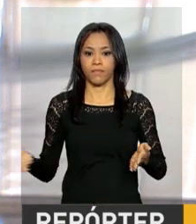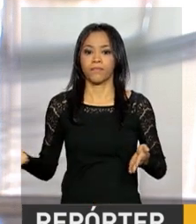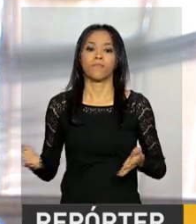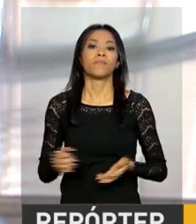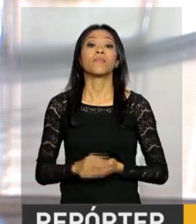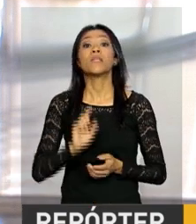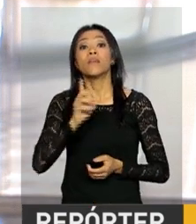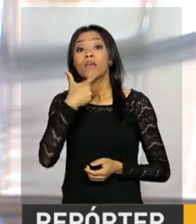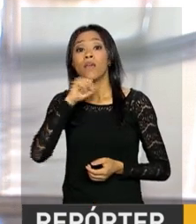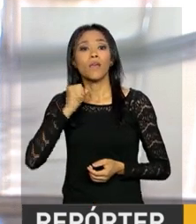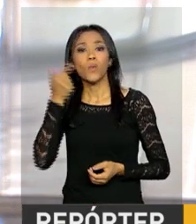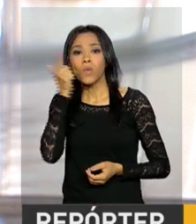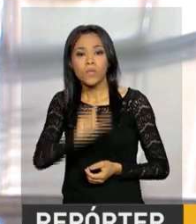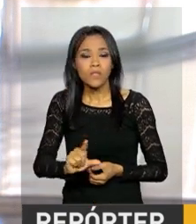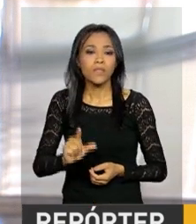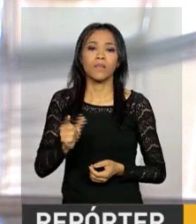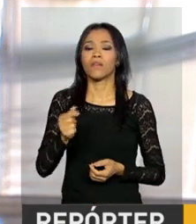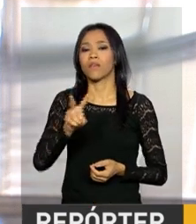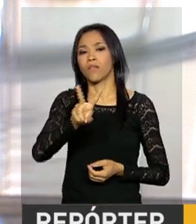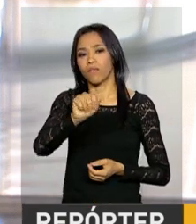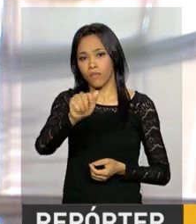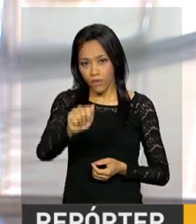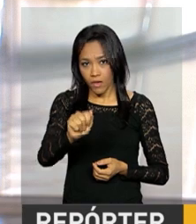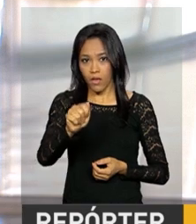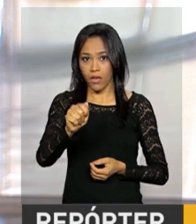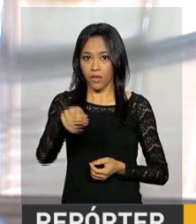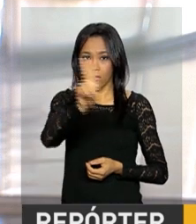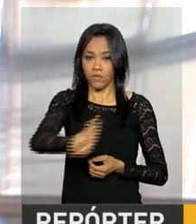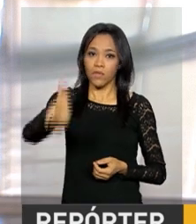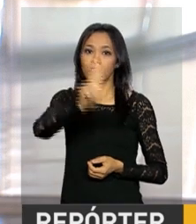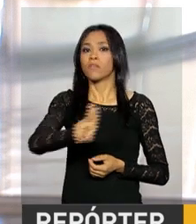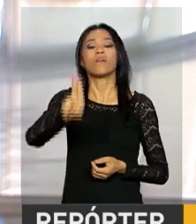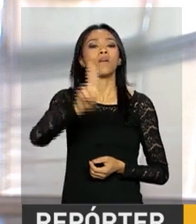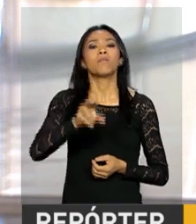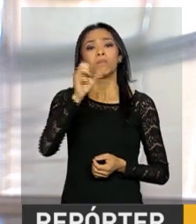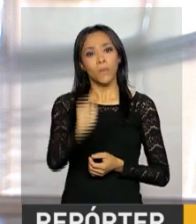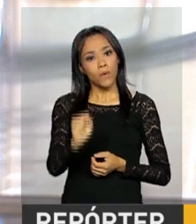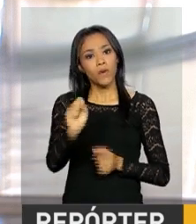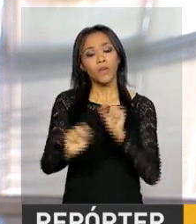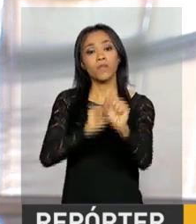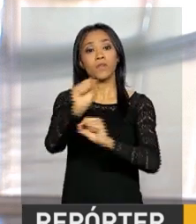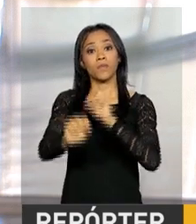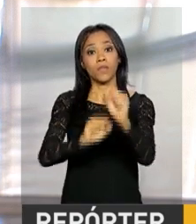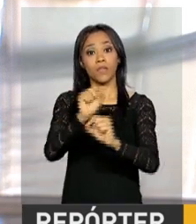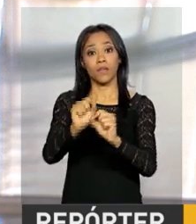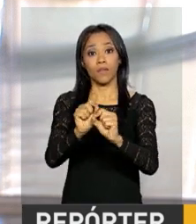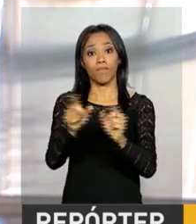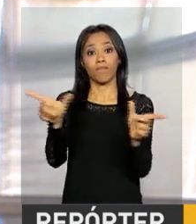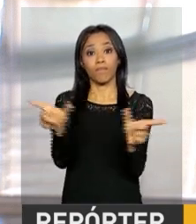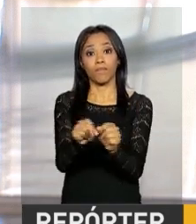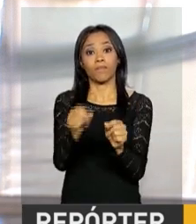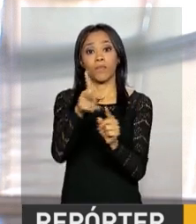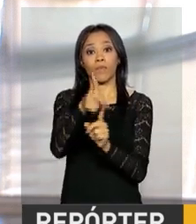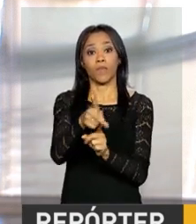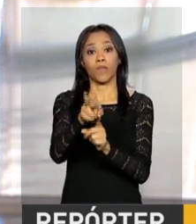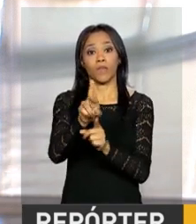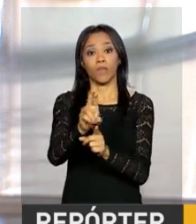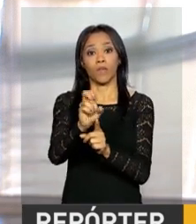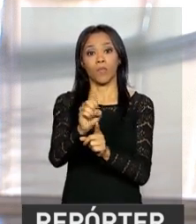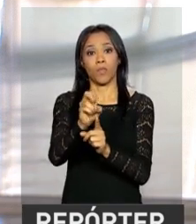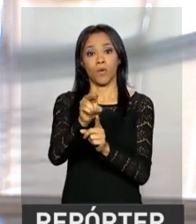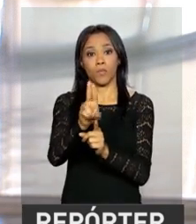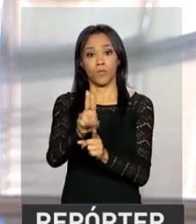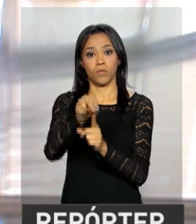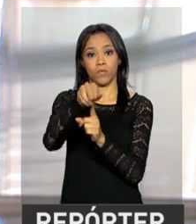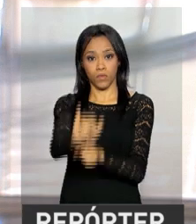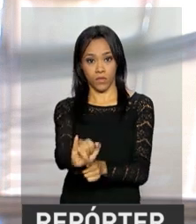sisu.mec.gov.br. E quem não conseguir uma vaga na universidade pelo SISU, pode apostar no programa Universidade para